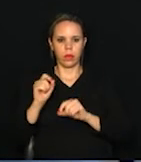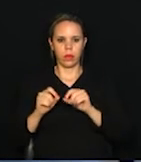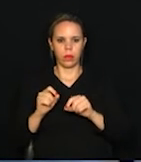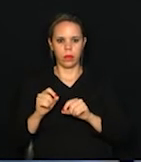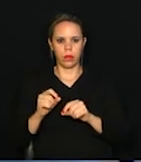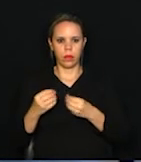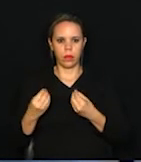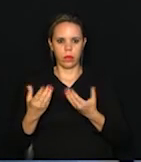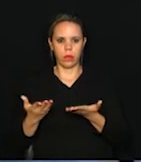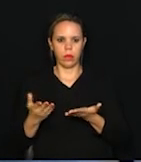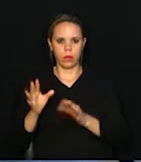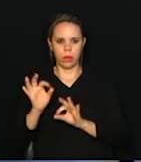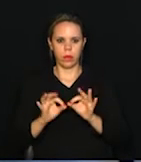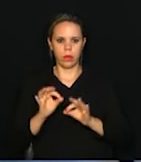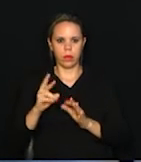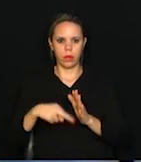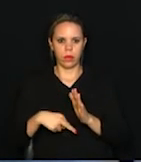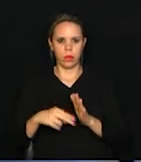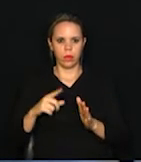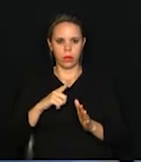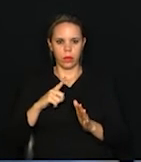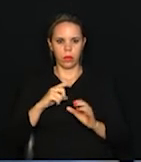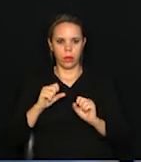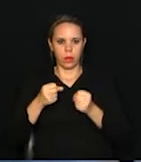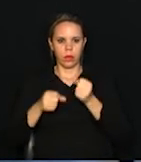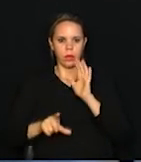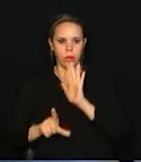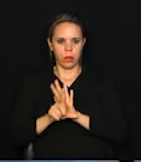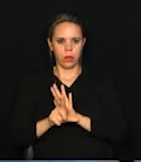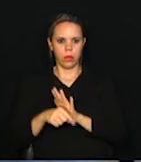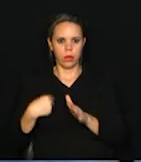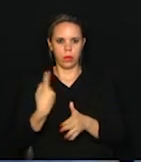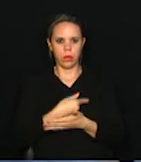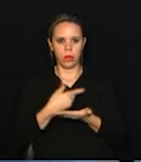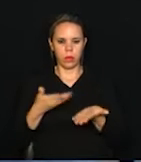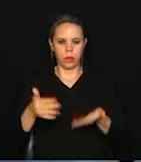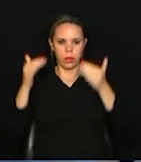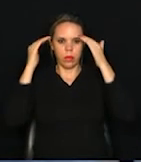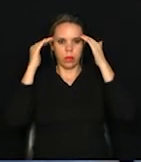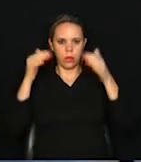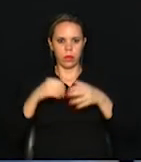está regulamentado e tem força de lei para a gente obedecer.